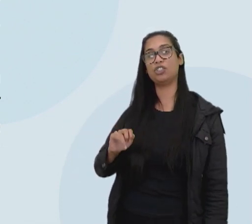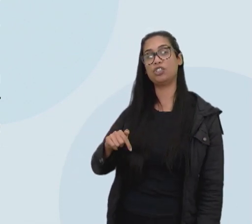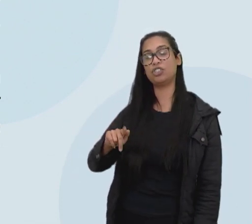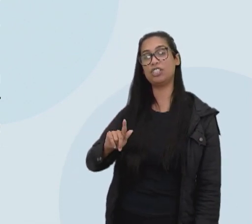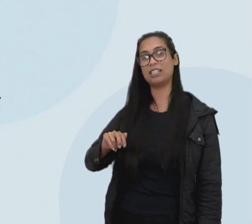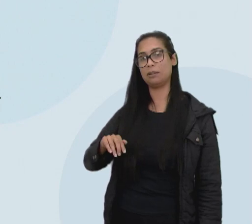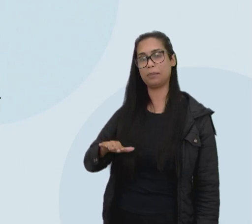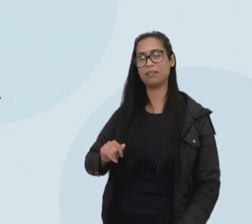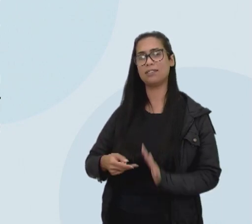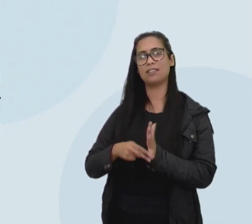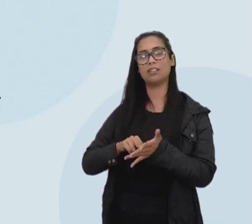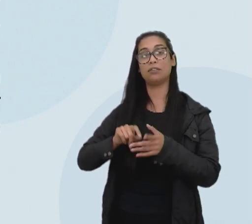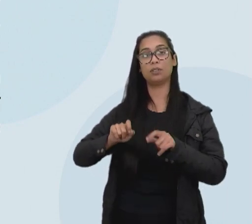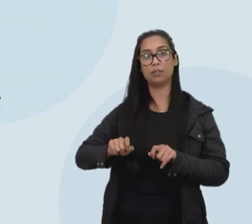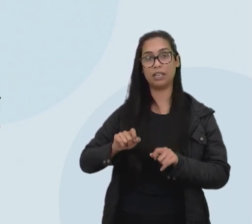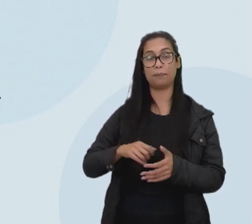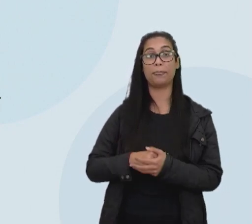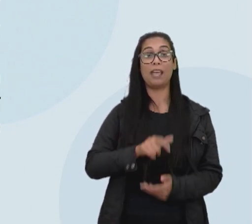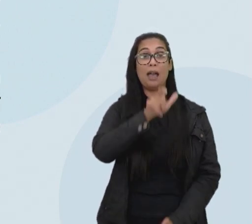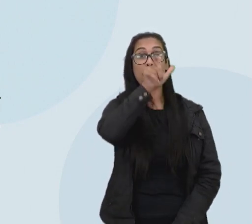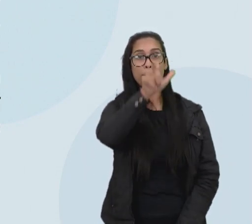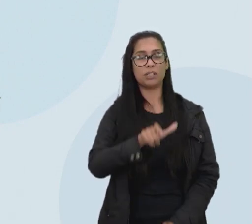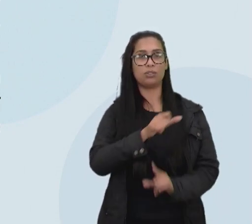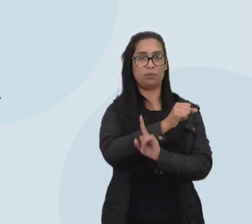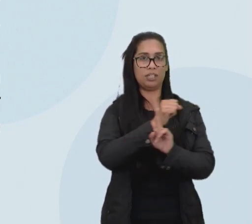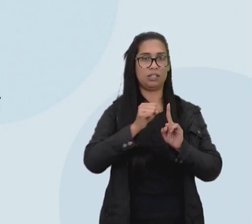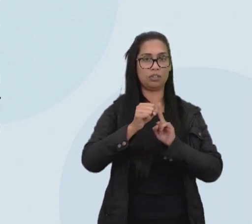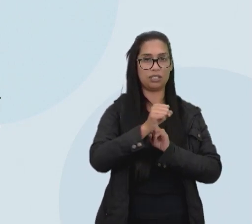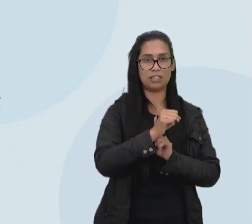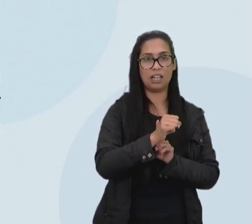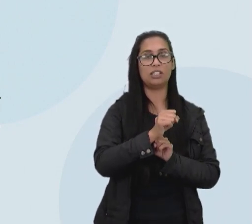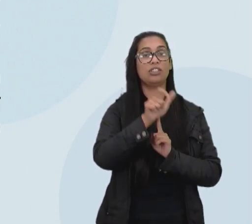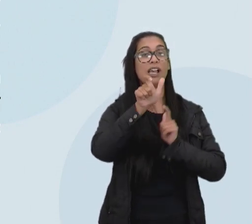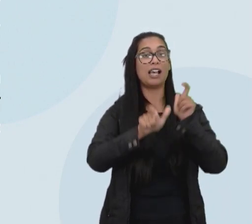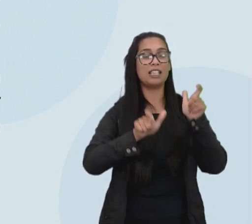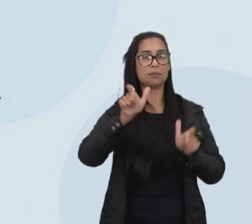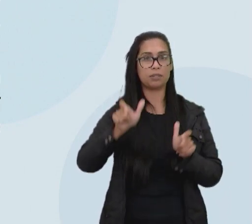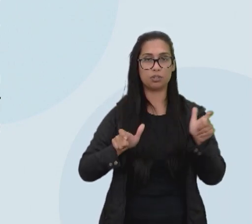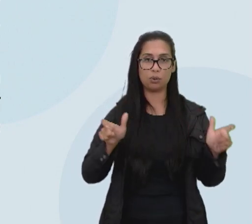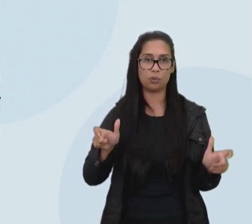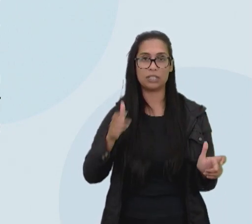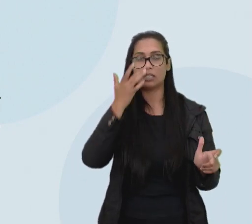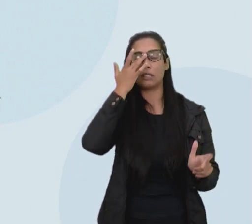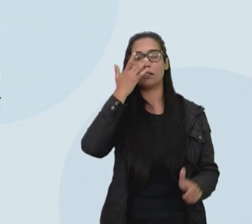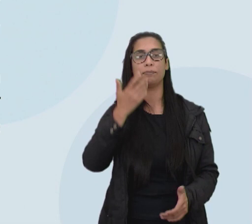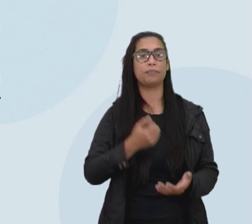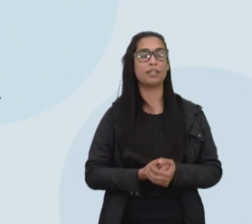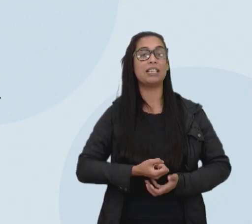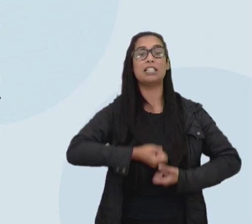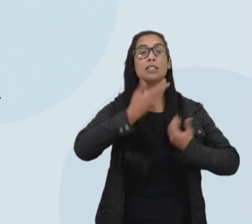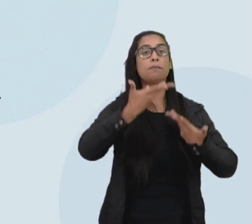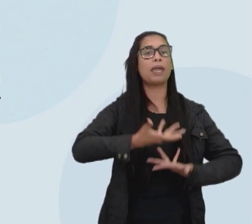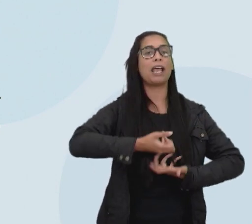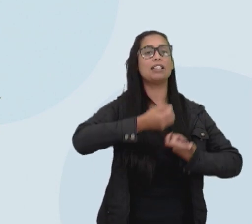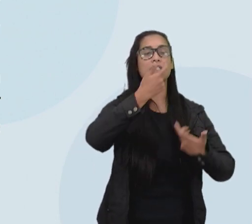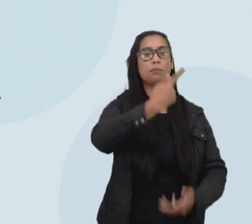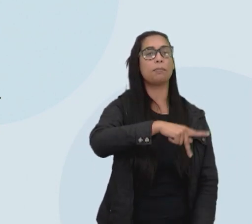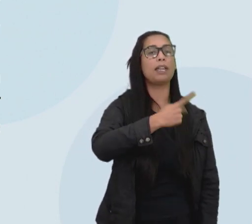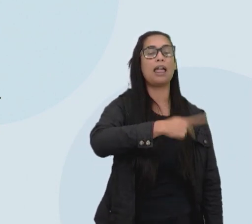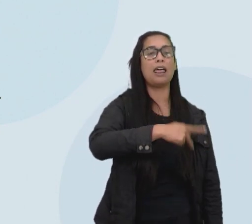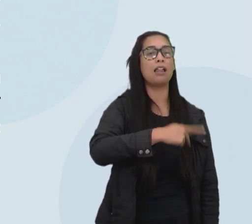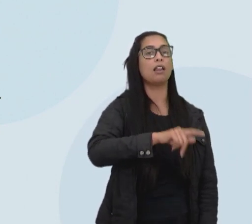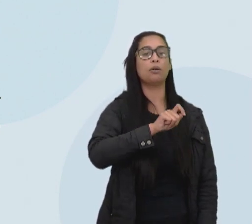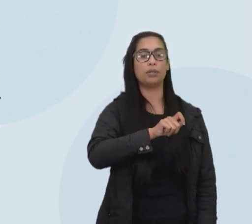que dentro de uma sociedade, vão dizer para ela que, assim, eu vou até ler exatamente o